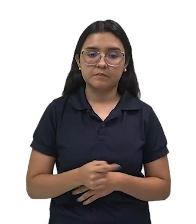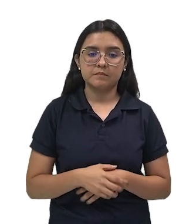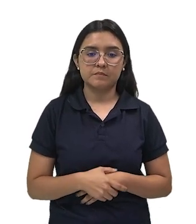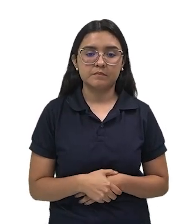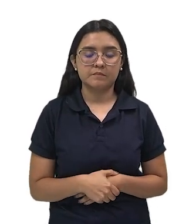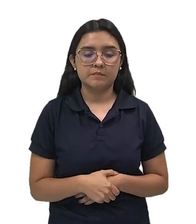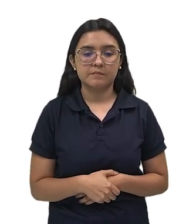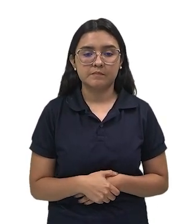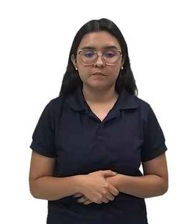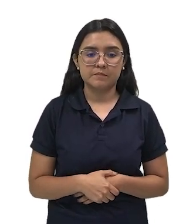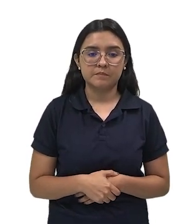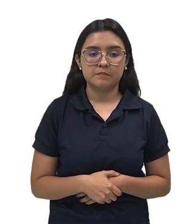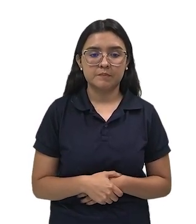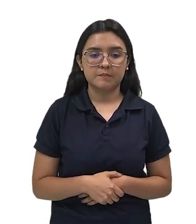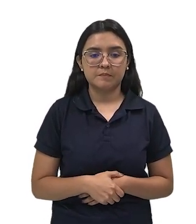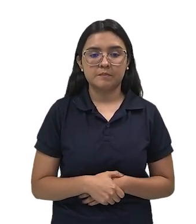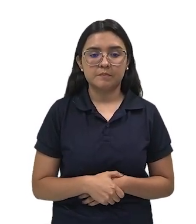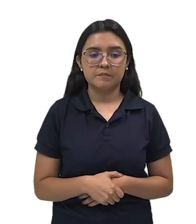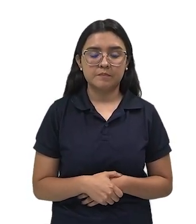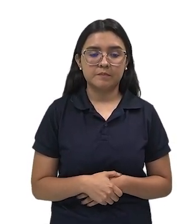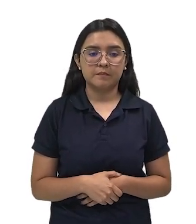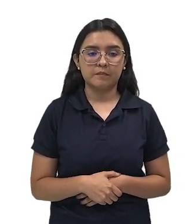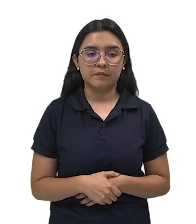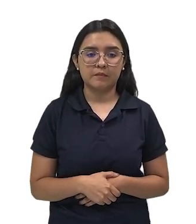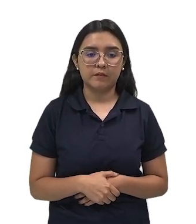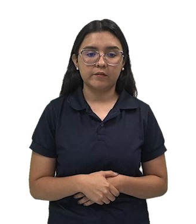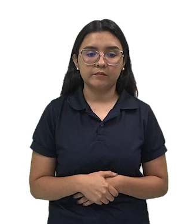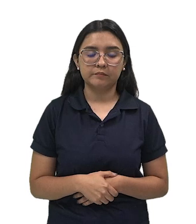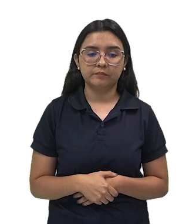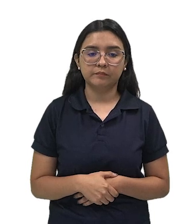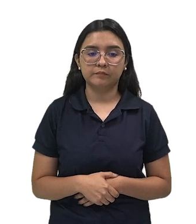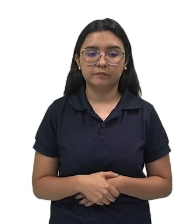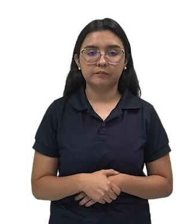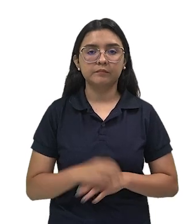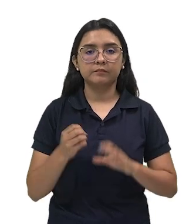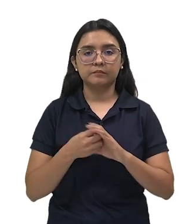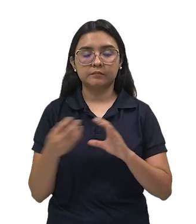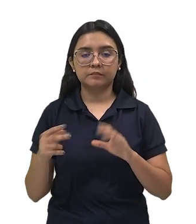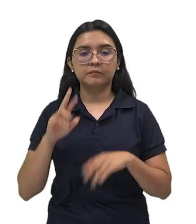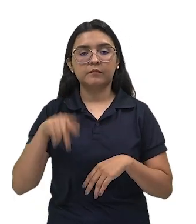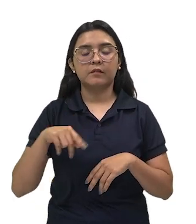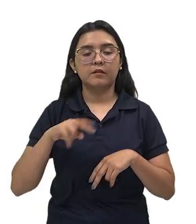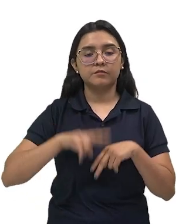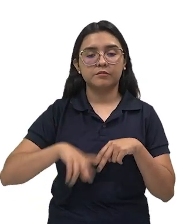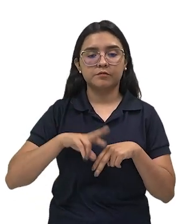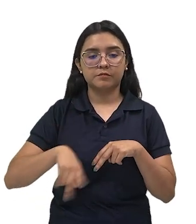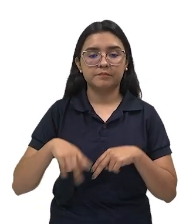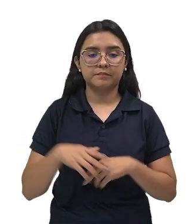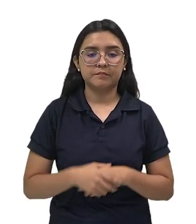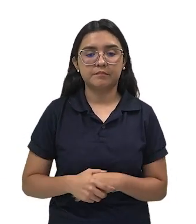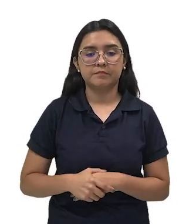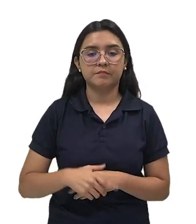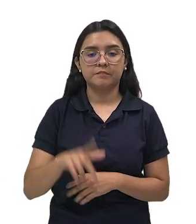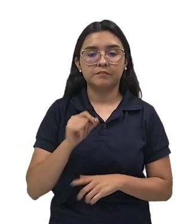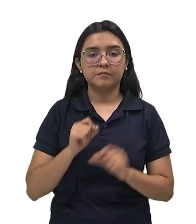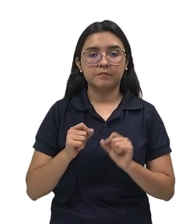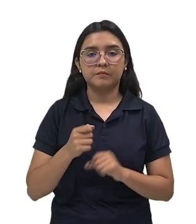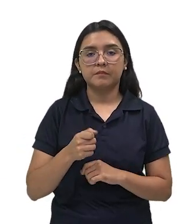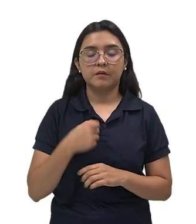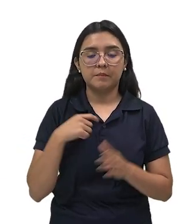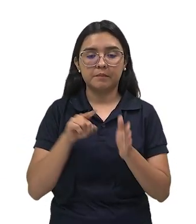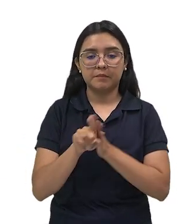Nessa variável aqui, que nós estamos vendo somente uma variável, do sexo, nós vamos pegar para a nossa entrevista aqui de